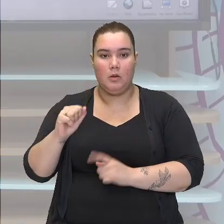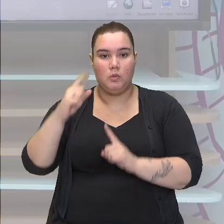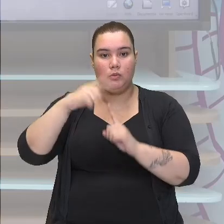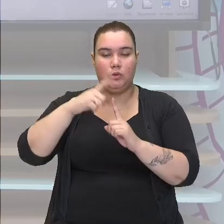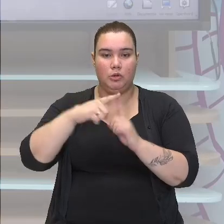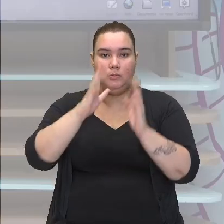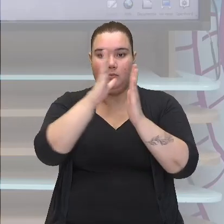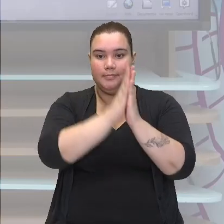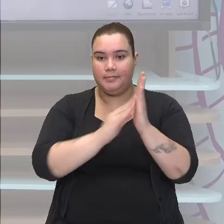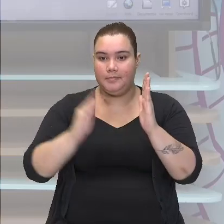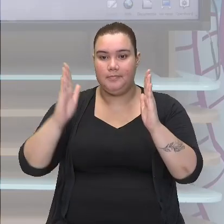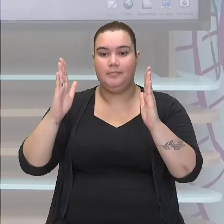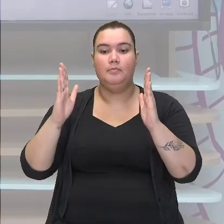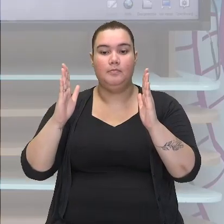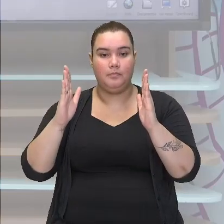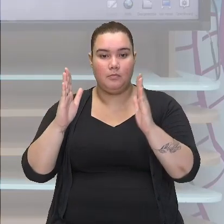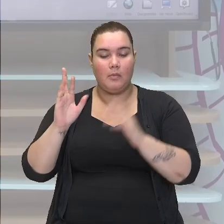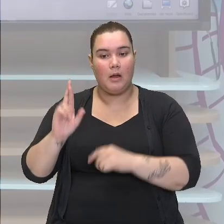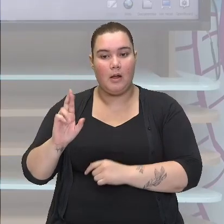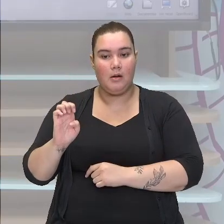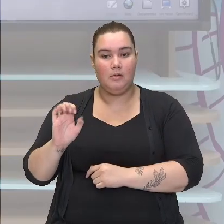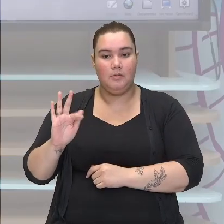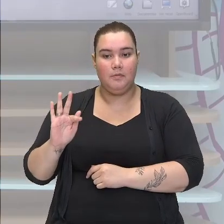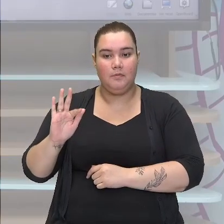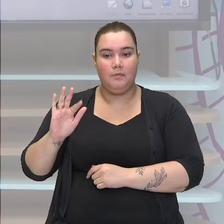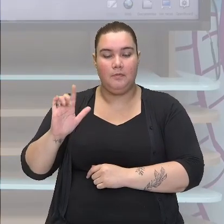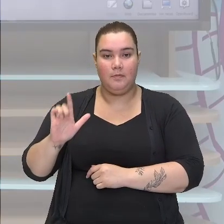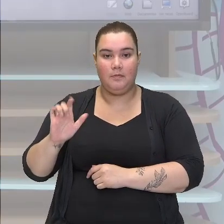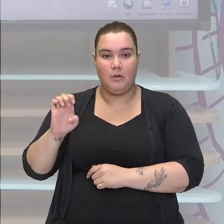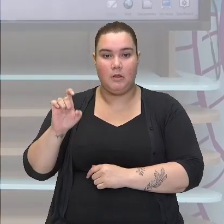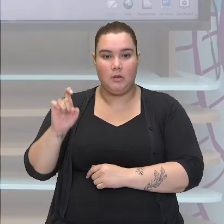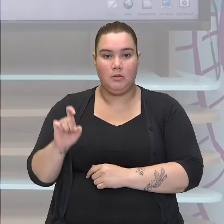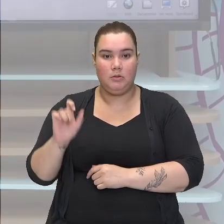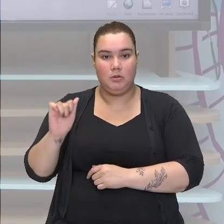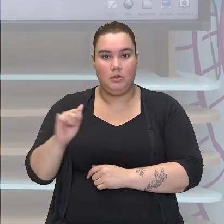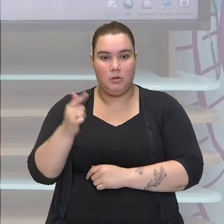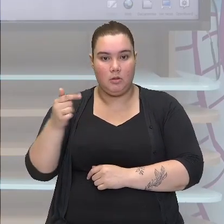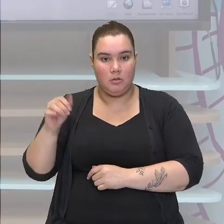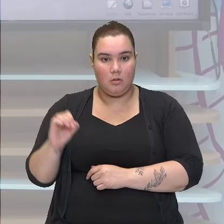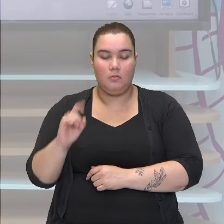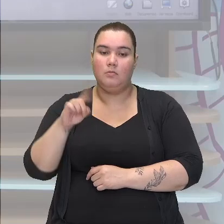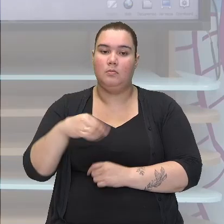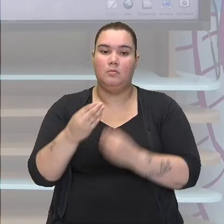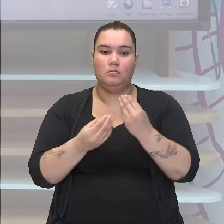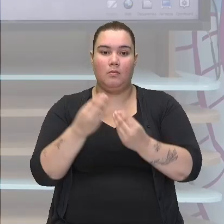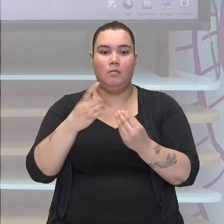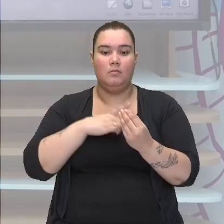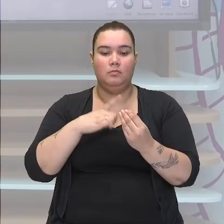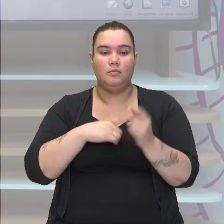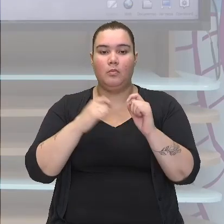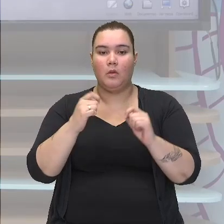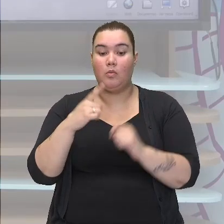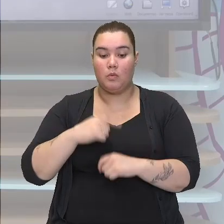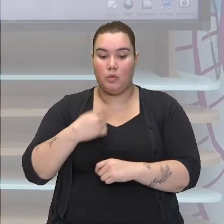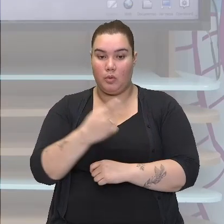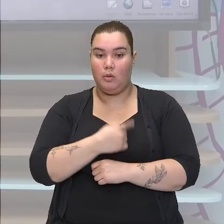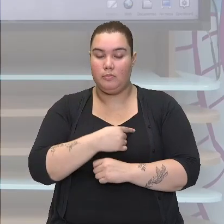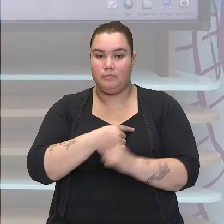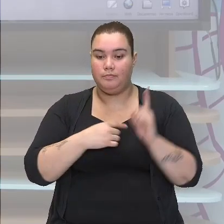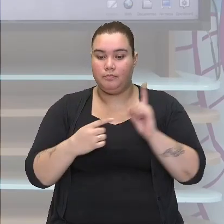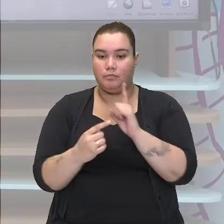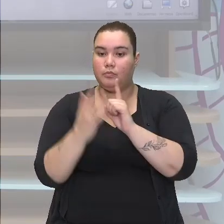reflexão é exatamente quando nós nos colocamos na frente de um espelho, tá?